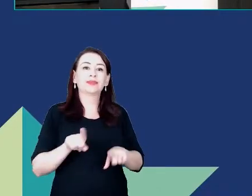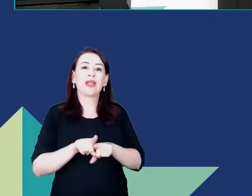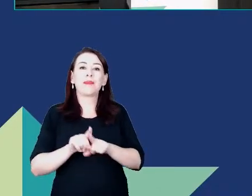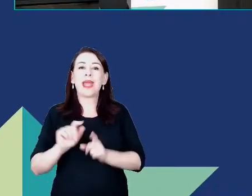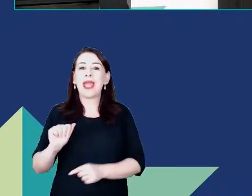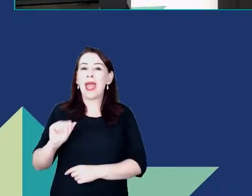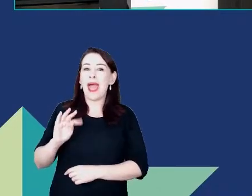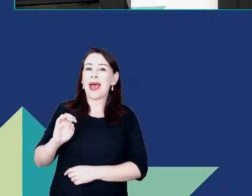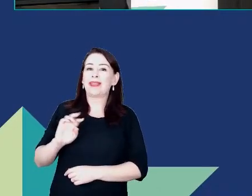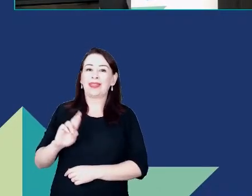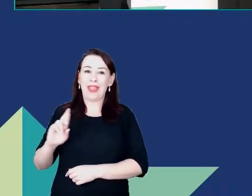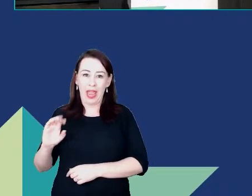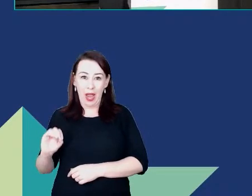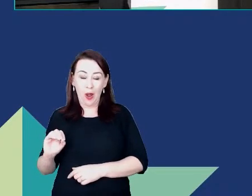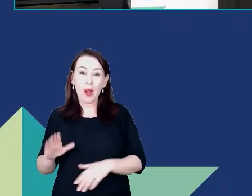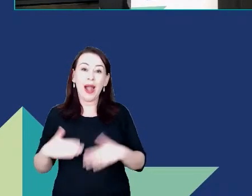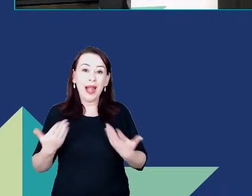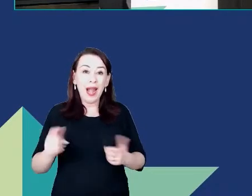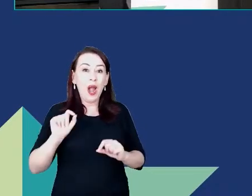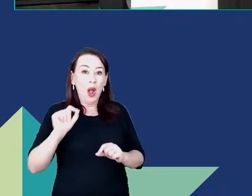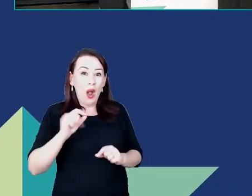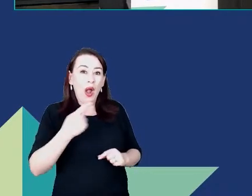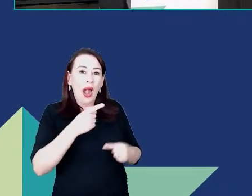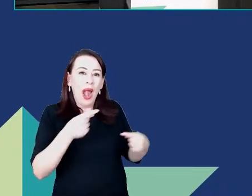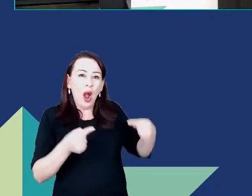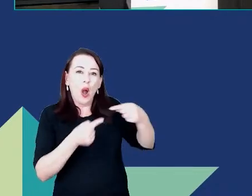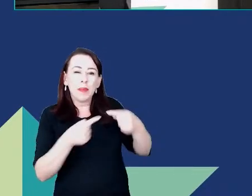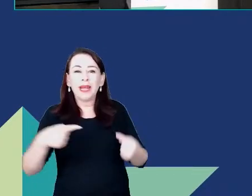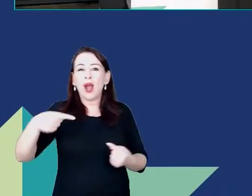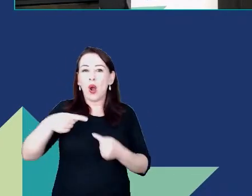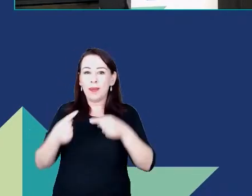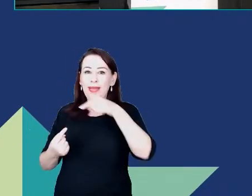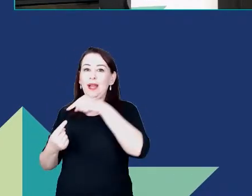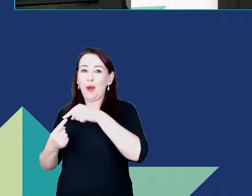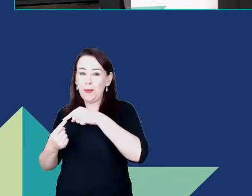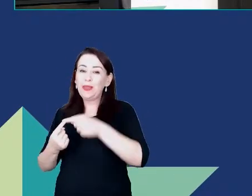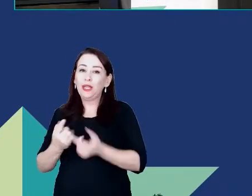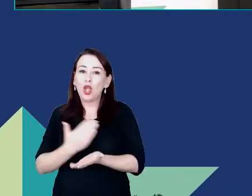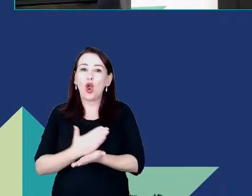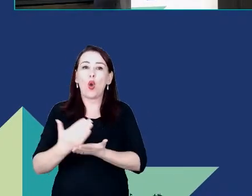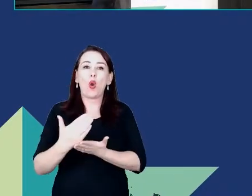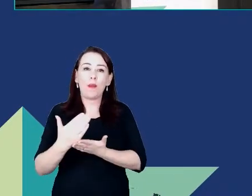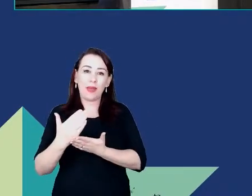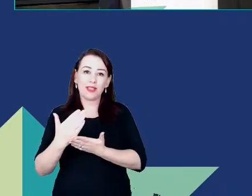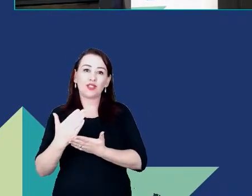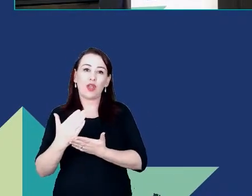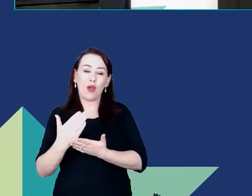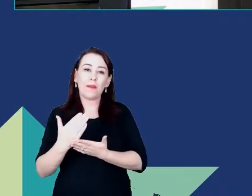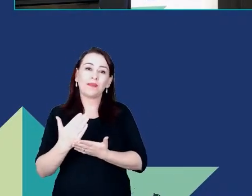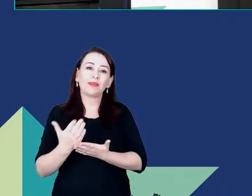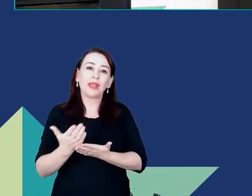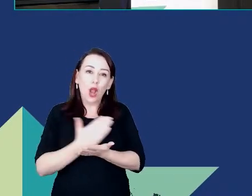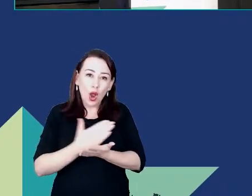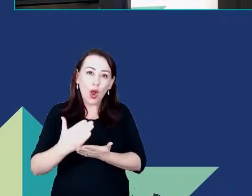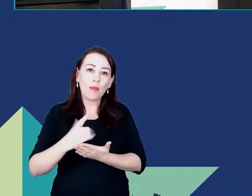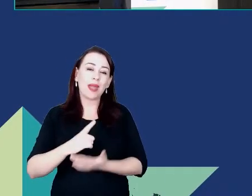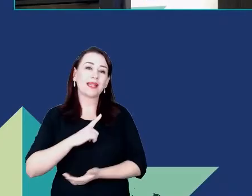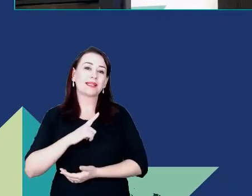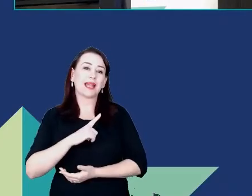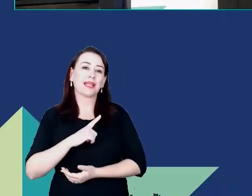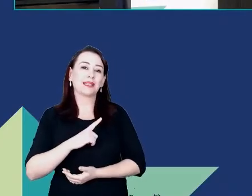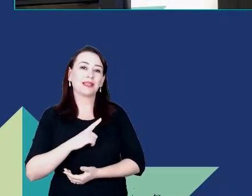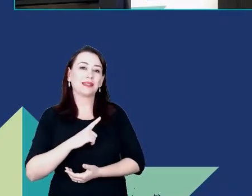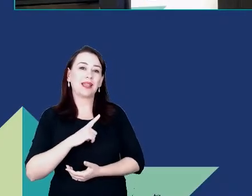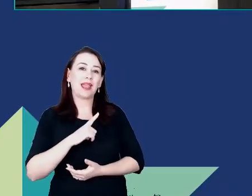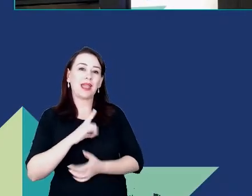Ou seja, essas combinações dessas variações, né, ela começou a chegar no valor de índice vazios que começa a sair aí da